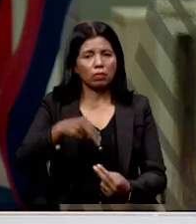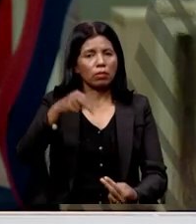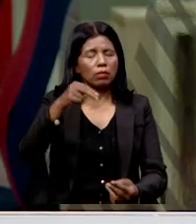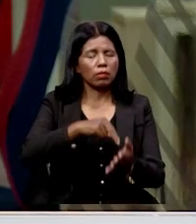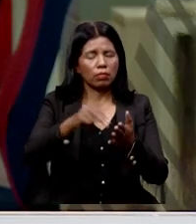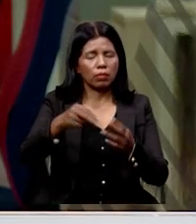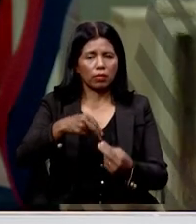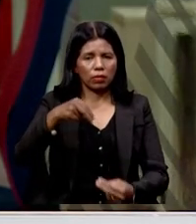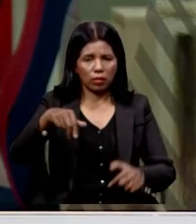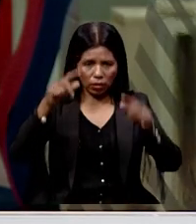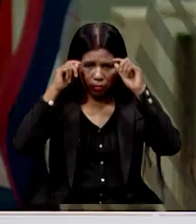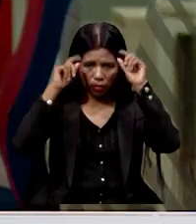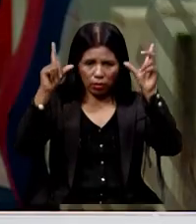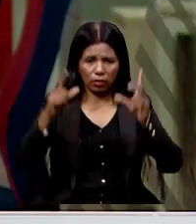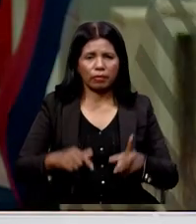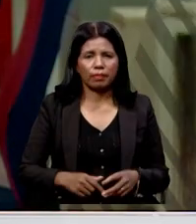ia Timor-Leste.